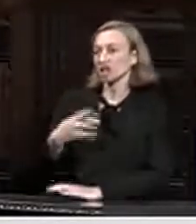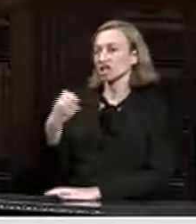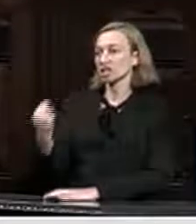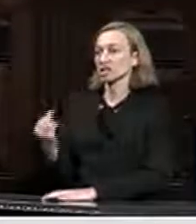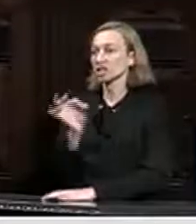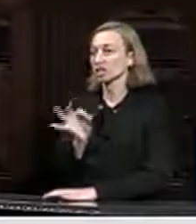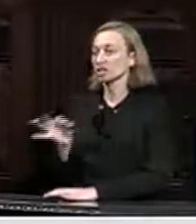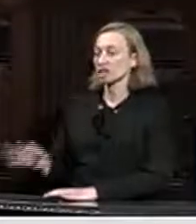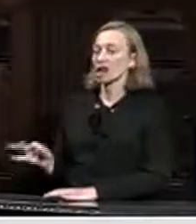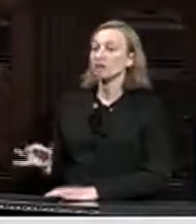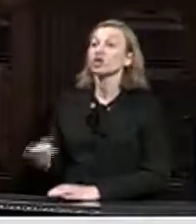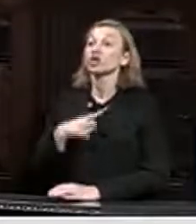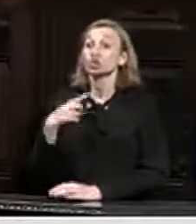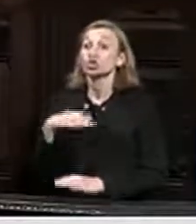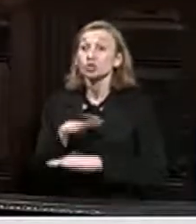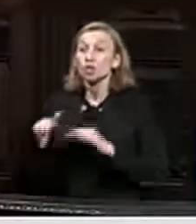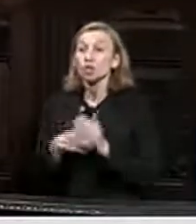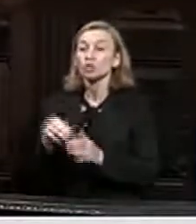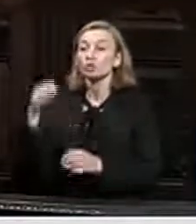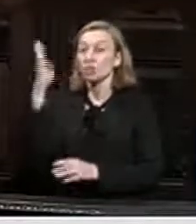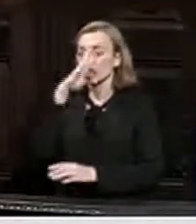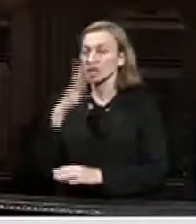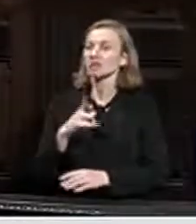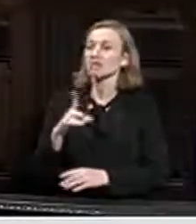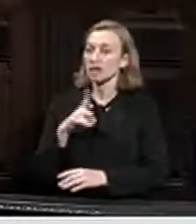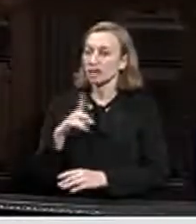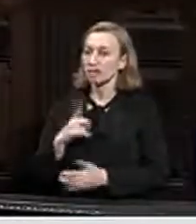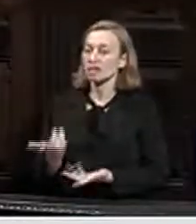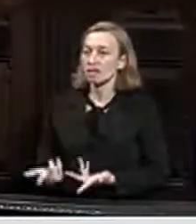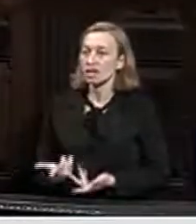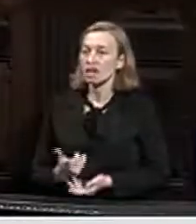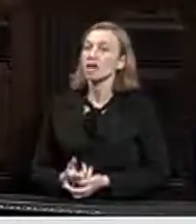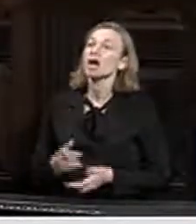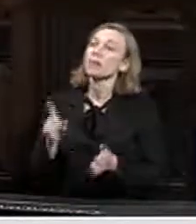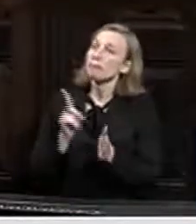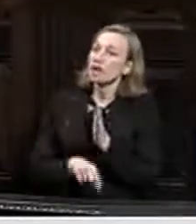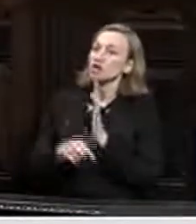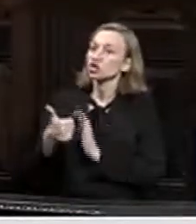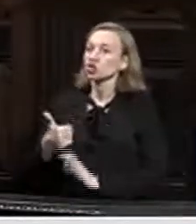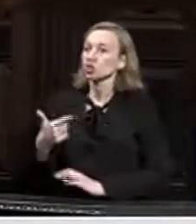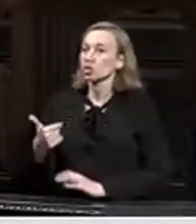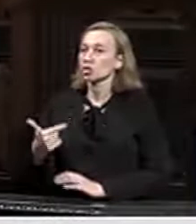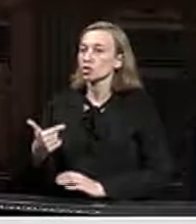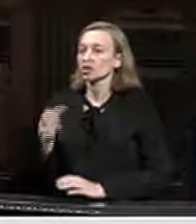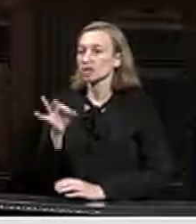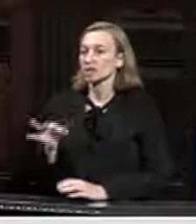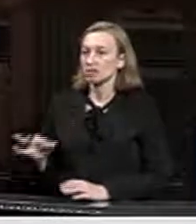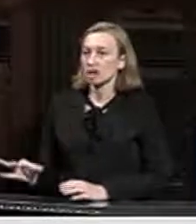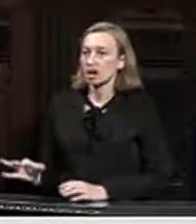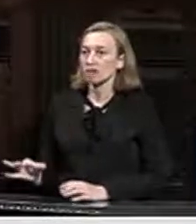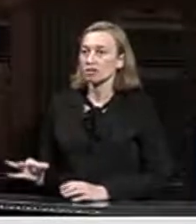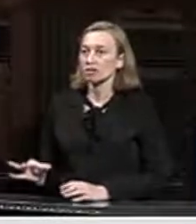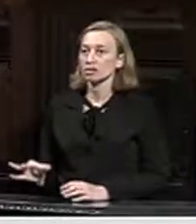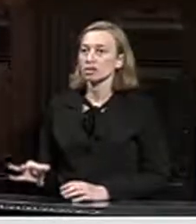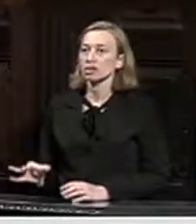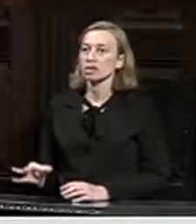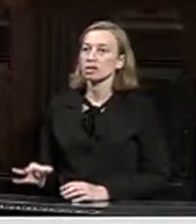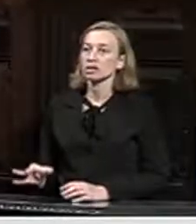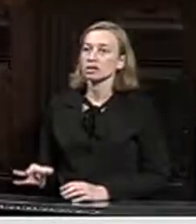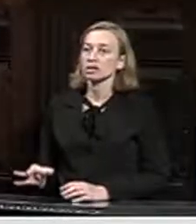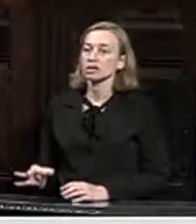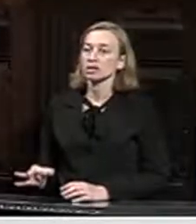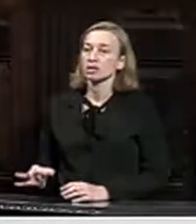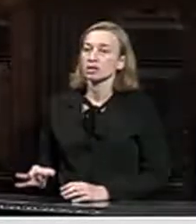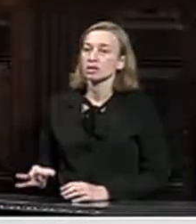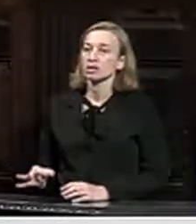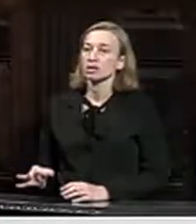todo o Brasil vai ter, e além disso, menos 12 centavos para o desconto que